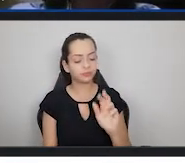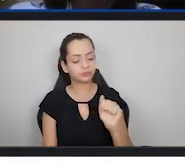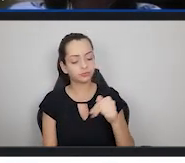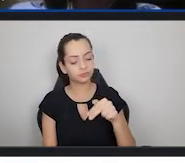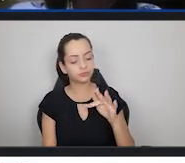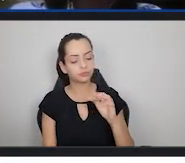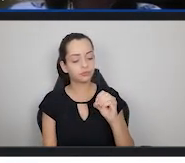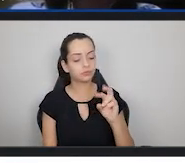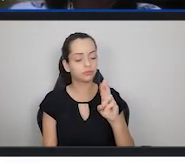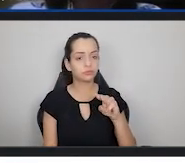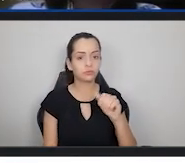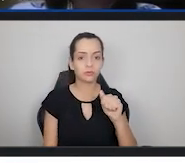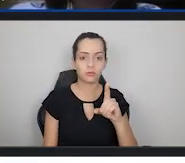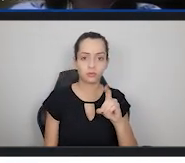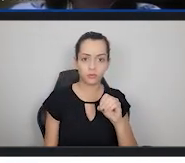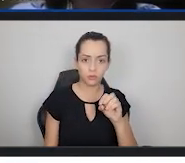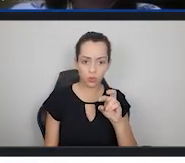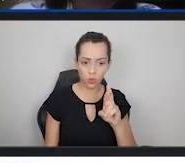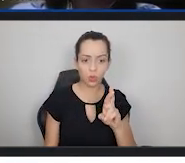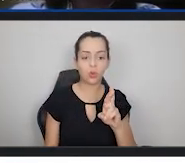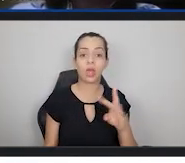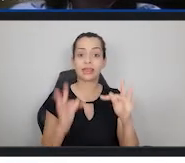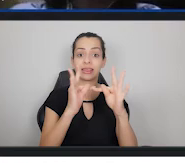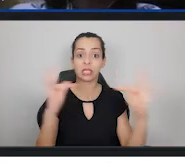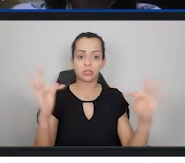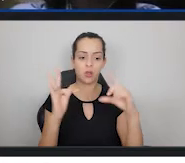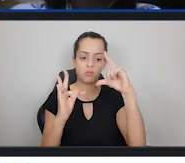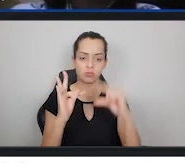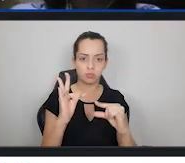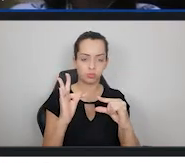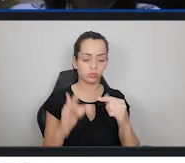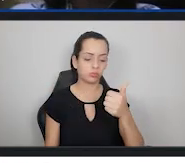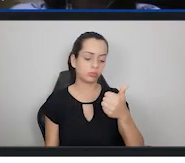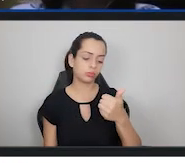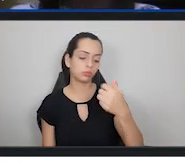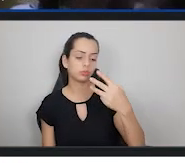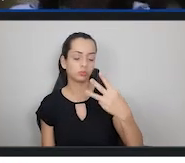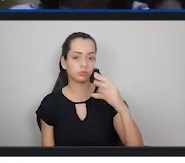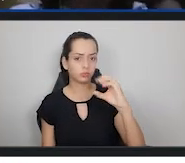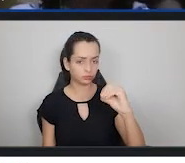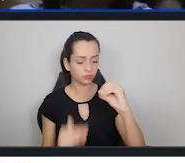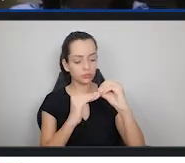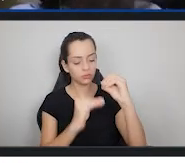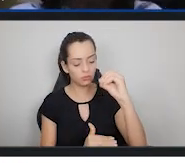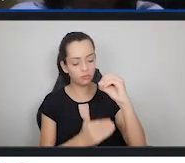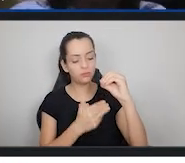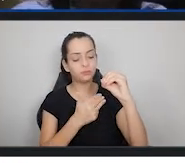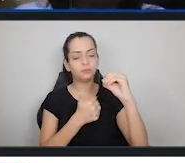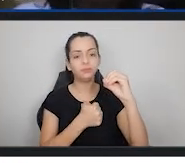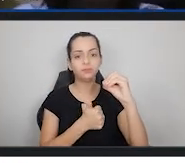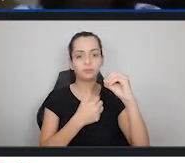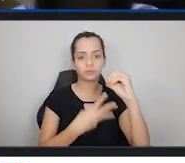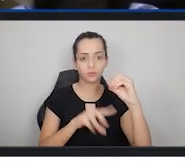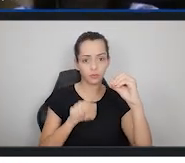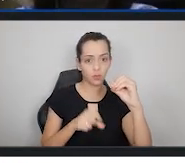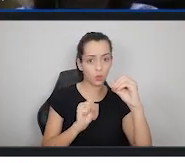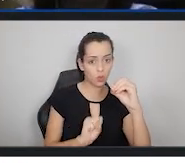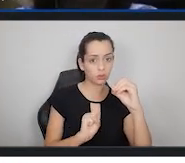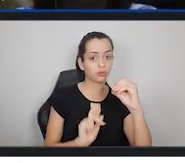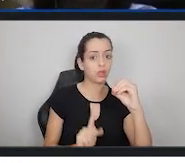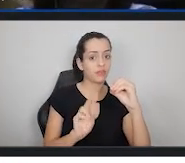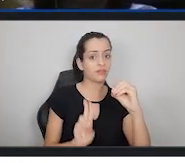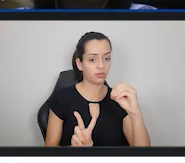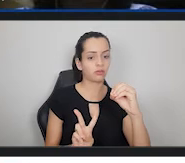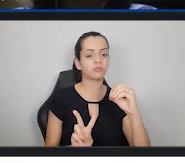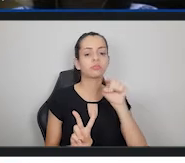subestação. Depois aqui da seccionadora, o que nós temos? Normalmente, lá na frente, a transformação. Então, esse aqui